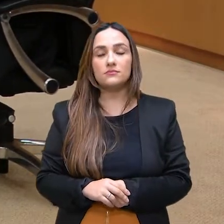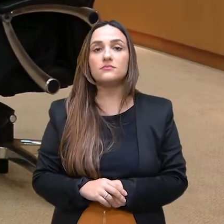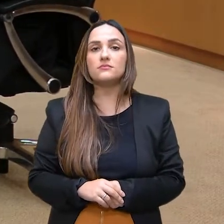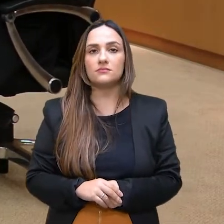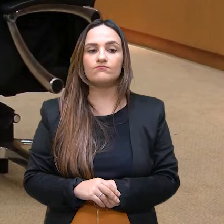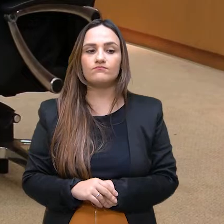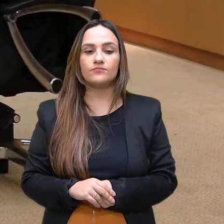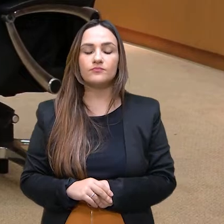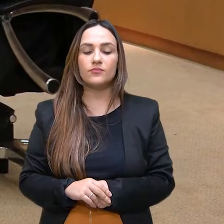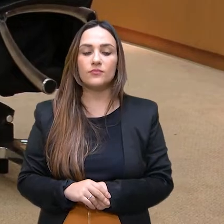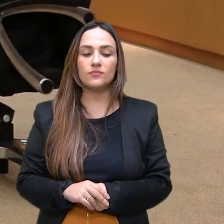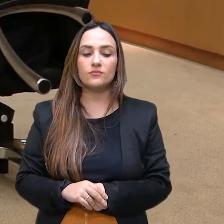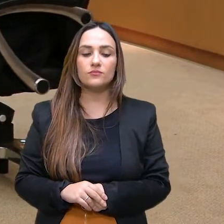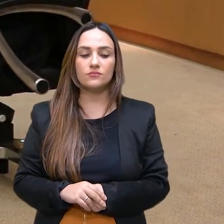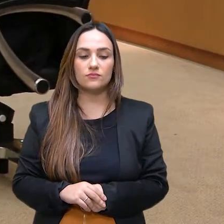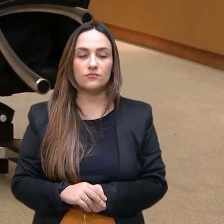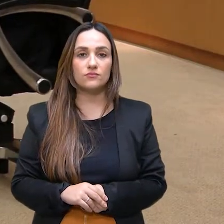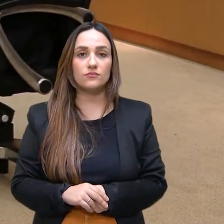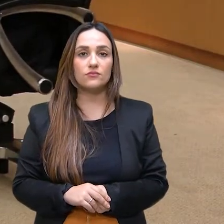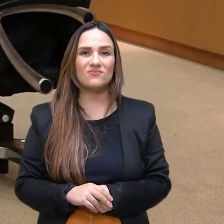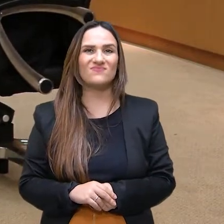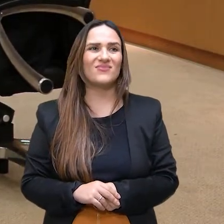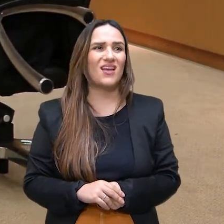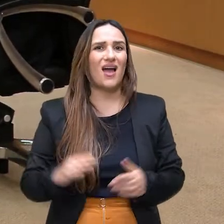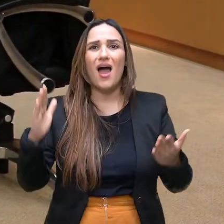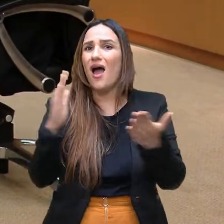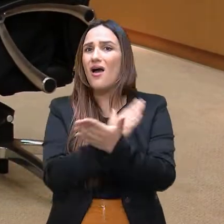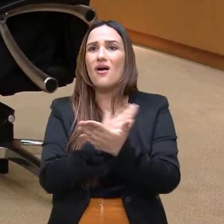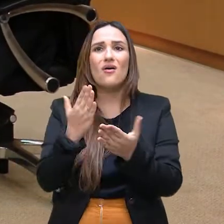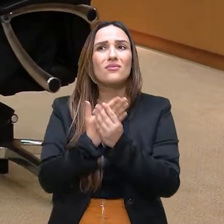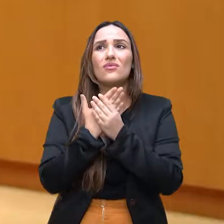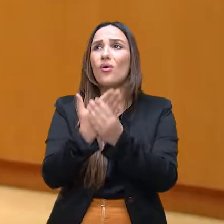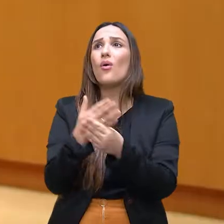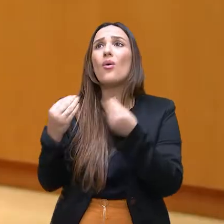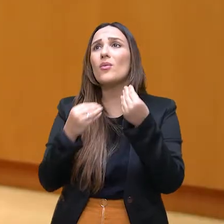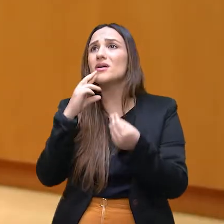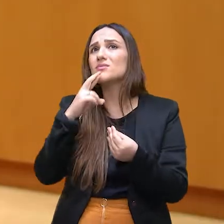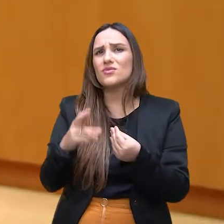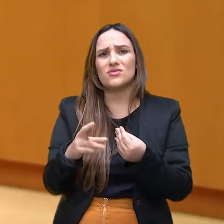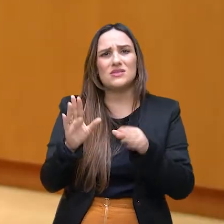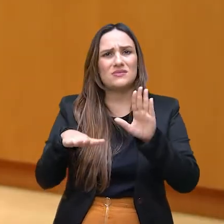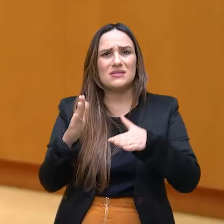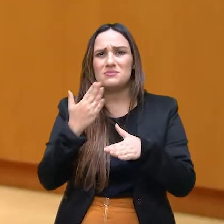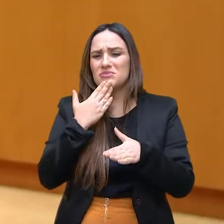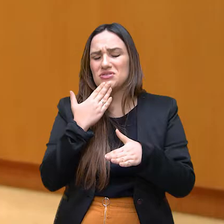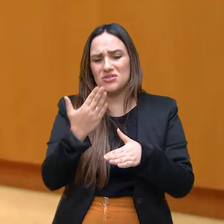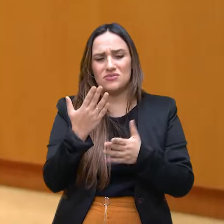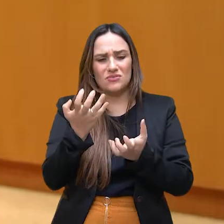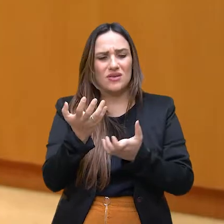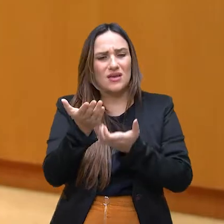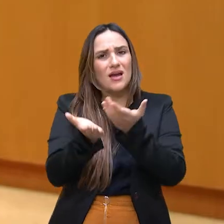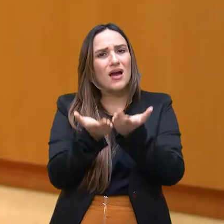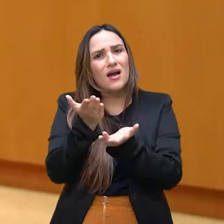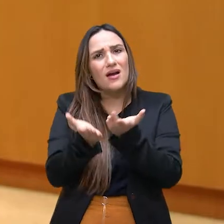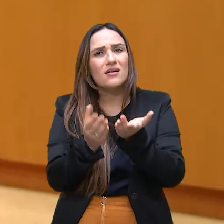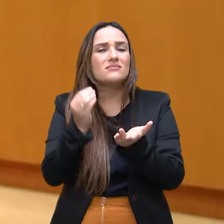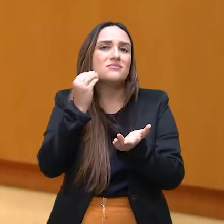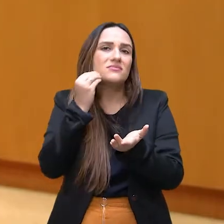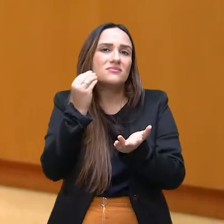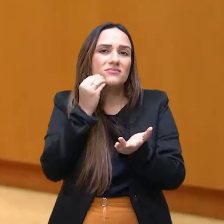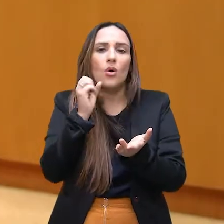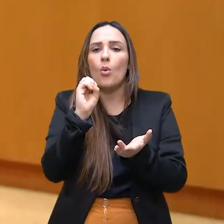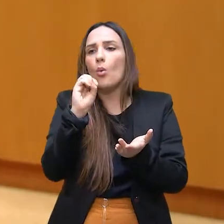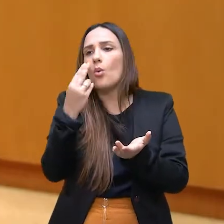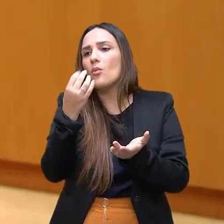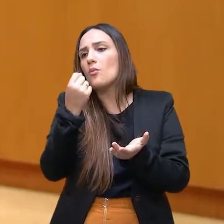muitas não resultam em uma solução efetiva porque o pedido é de um tratamento experimental